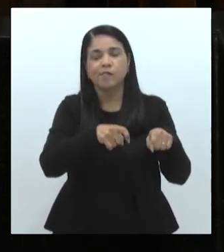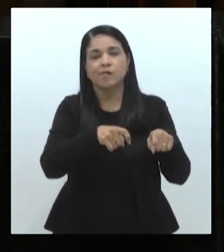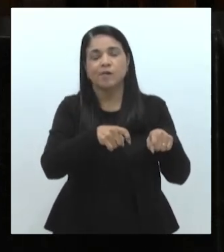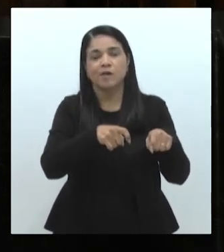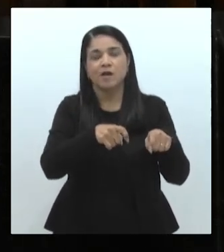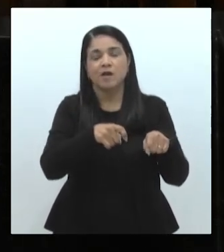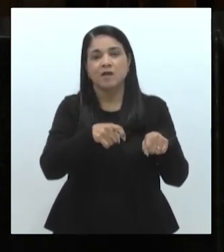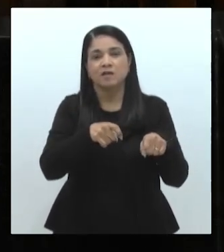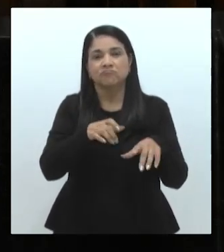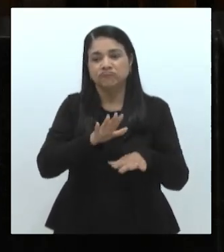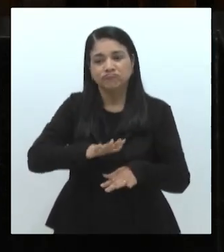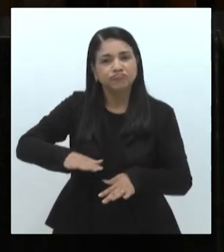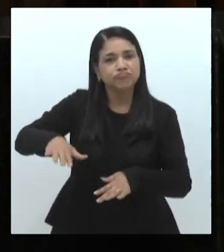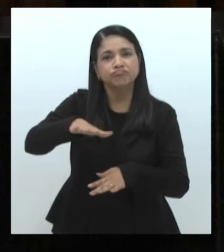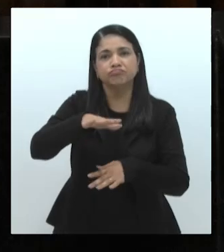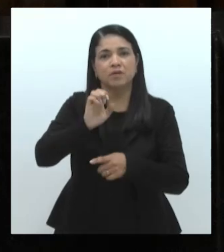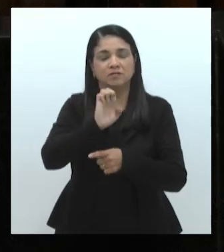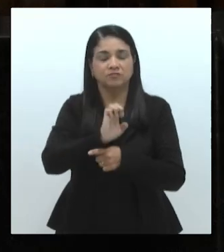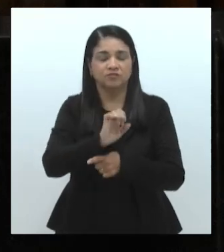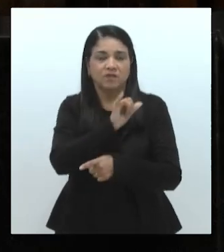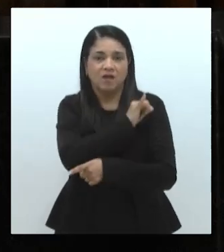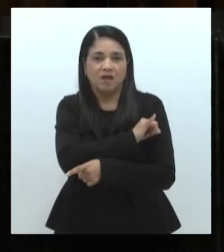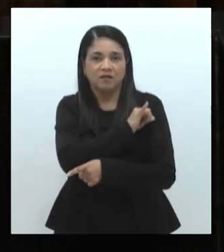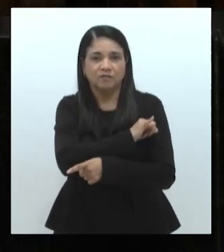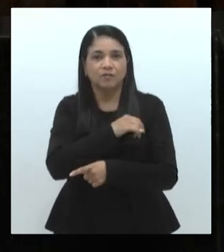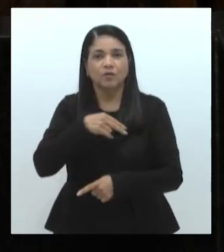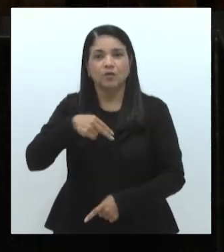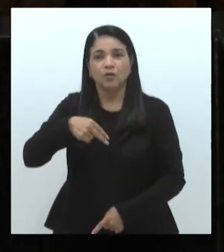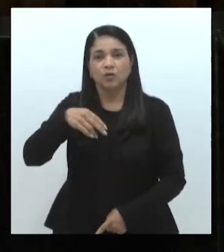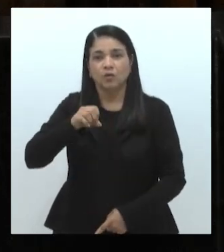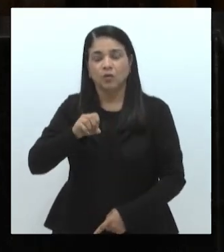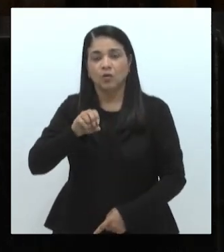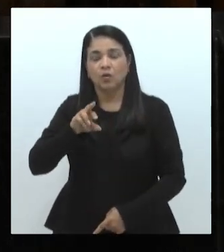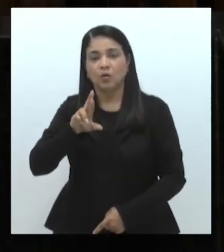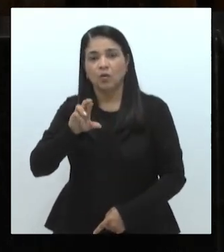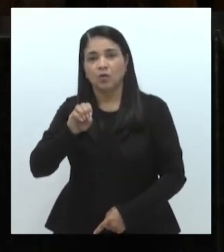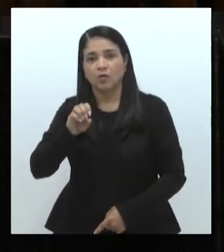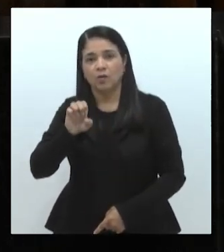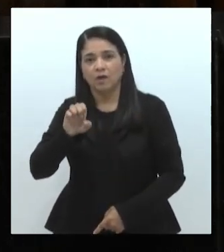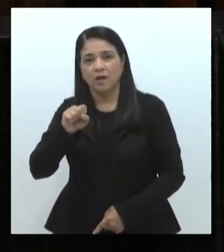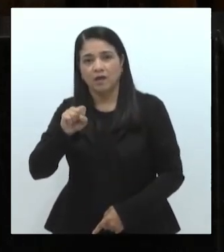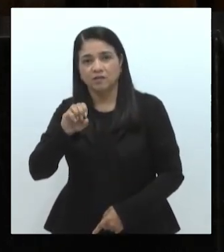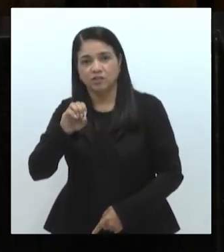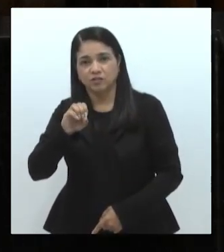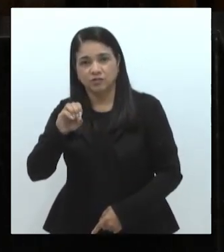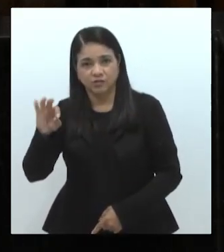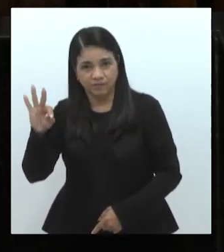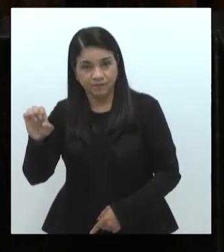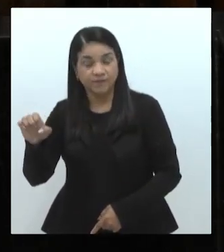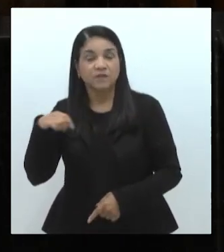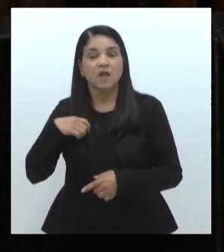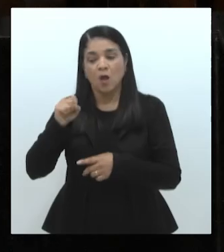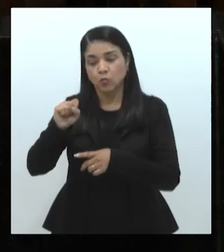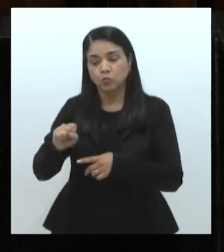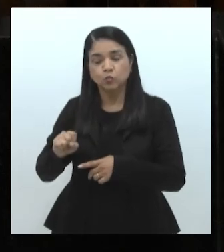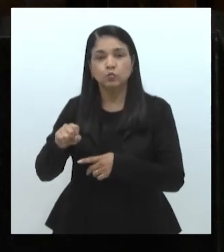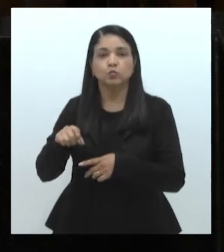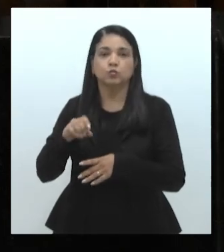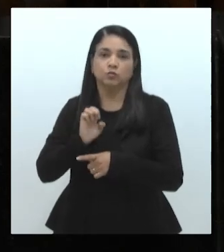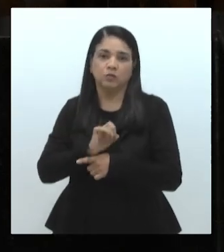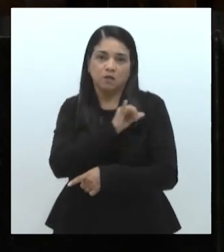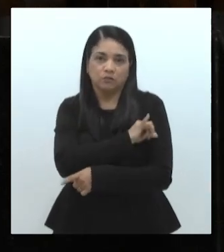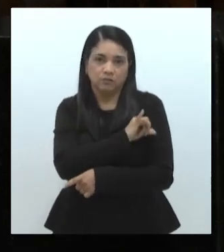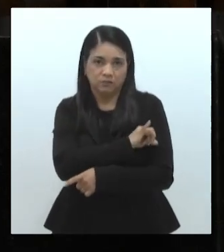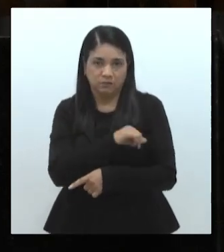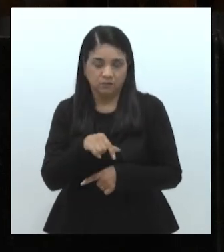do nosso estado, seja lá do noroeste ao sul aqui do nosso estado, né? E pensando nisso